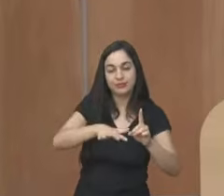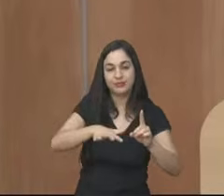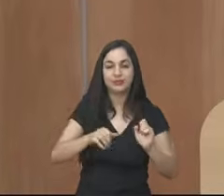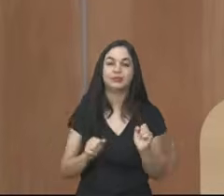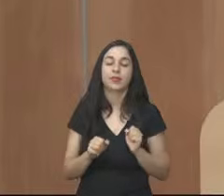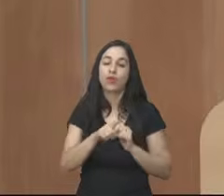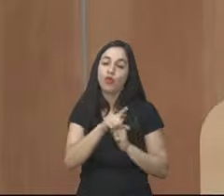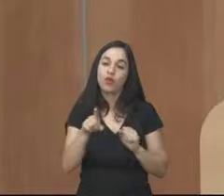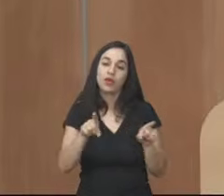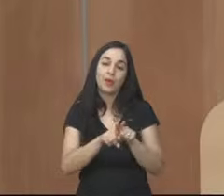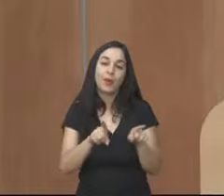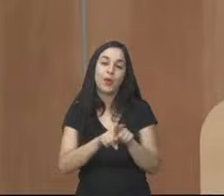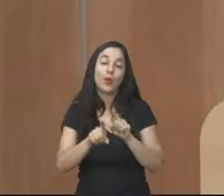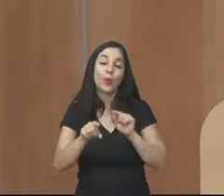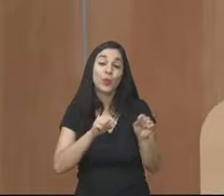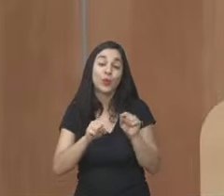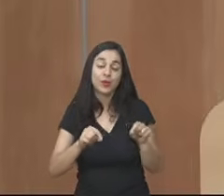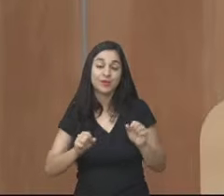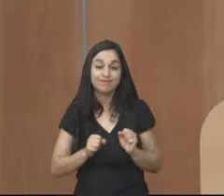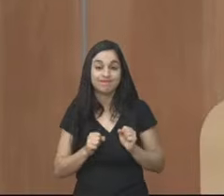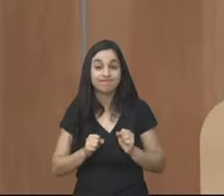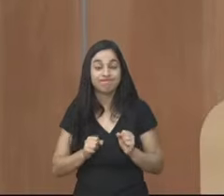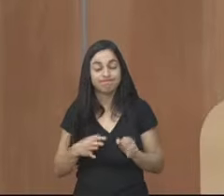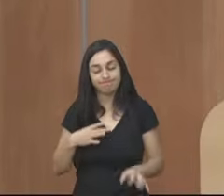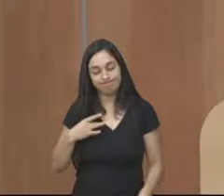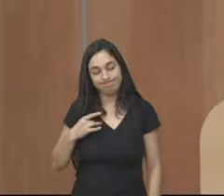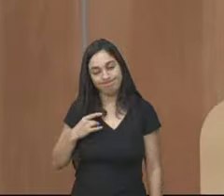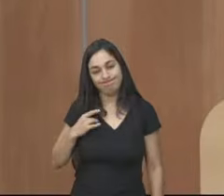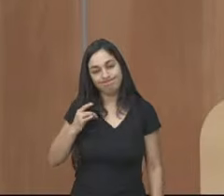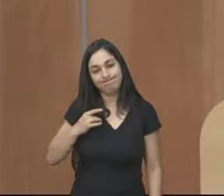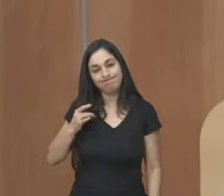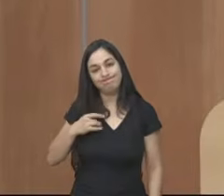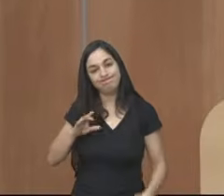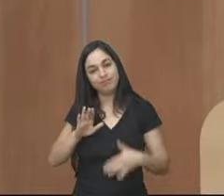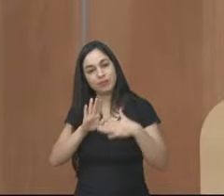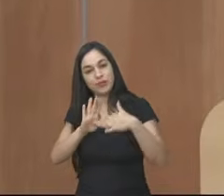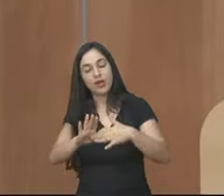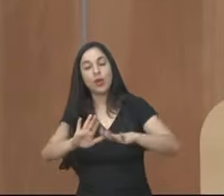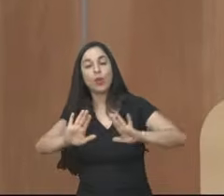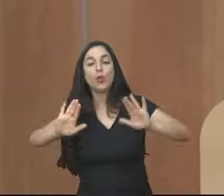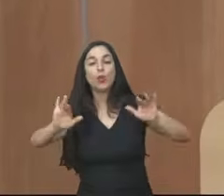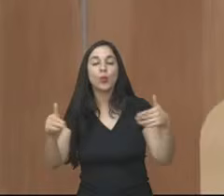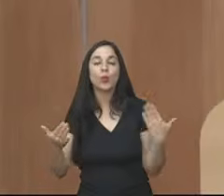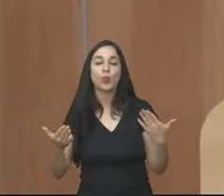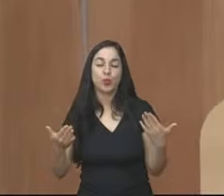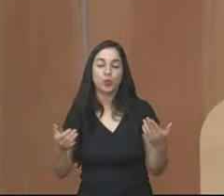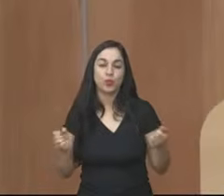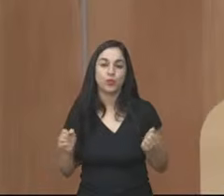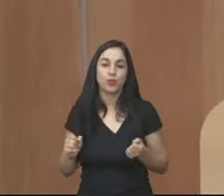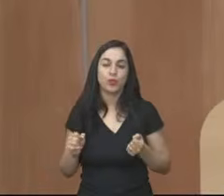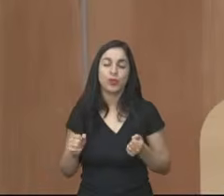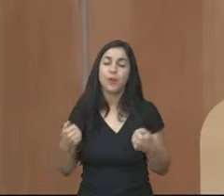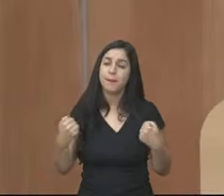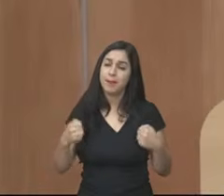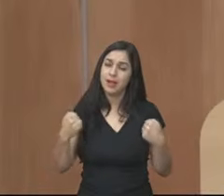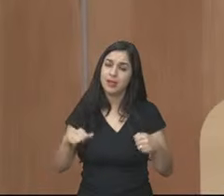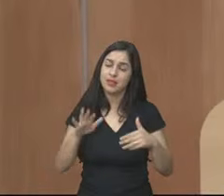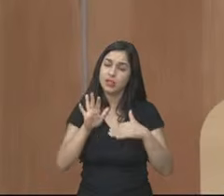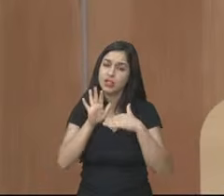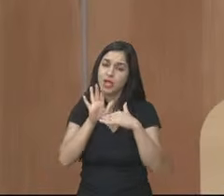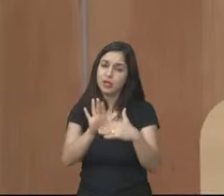dos primeiros a se colocar à disposição quando temos uma situação de ajuda